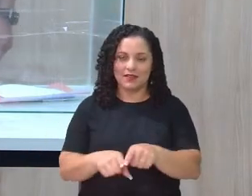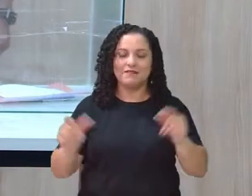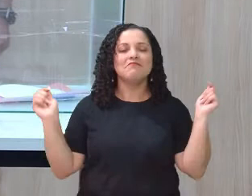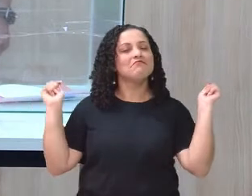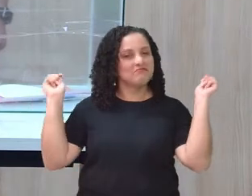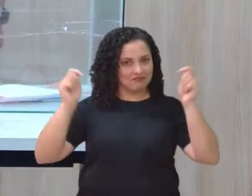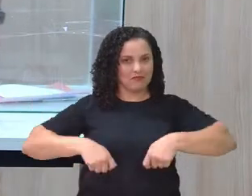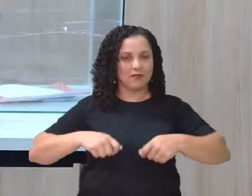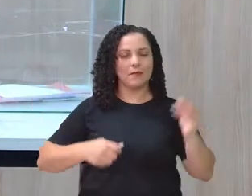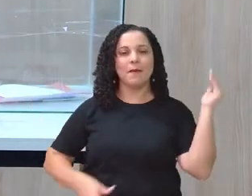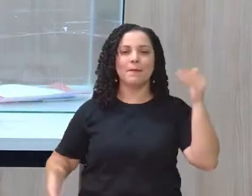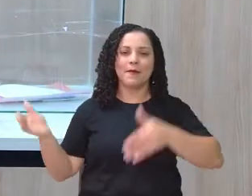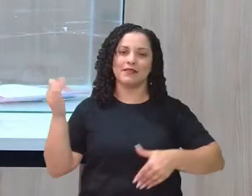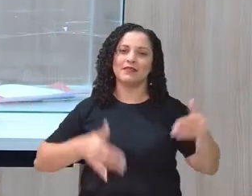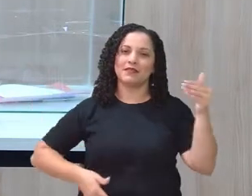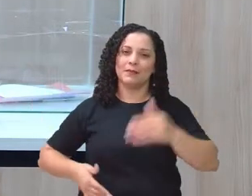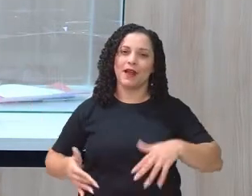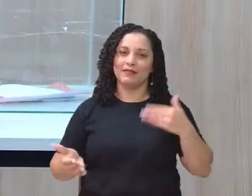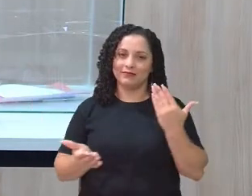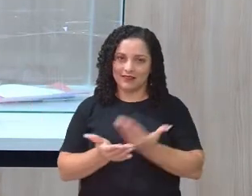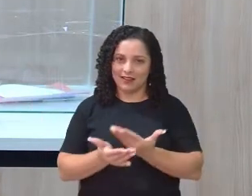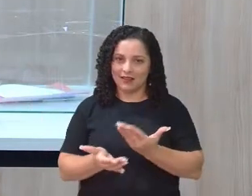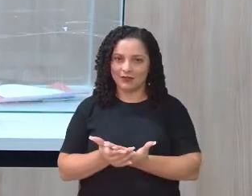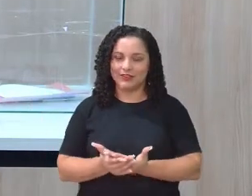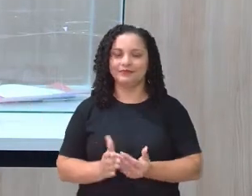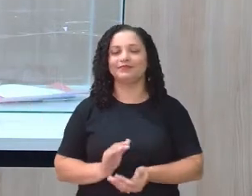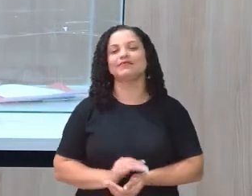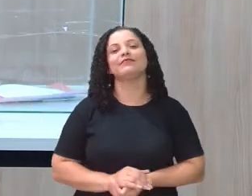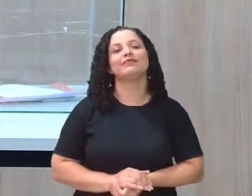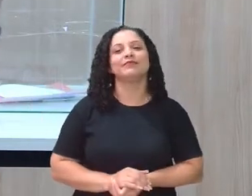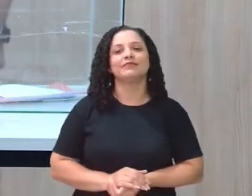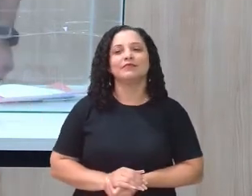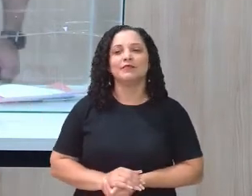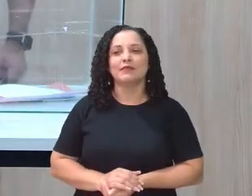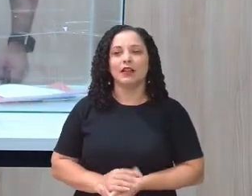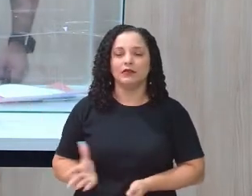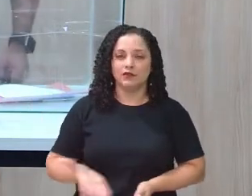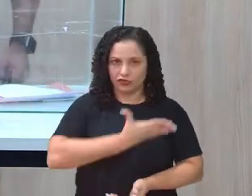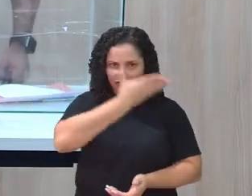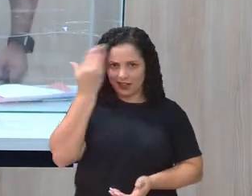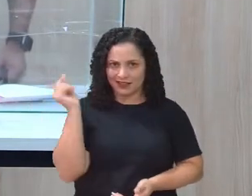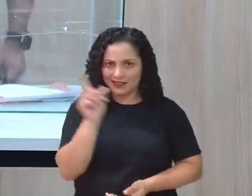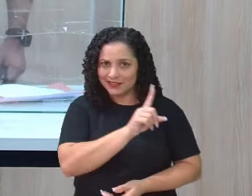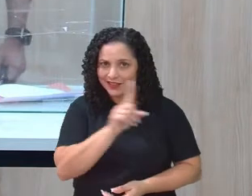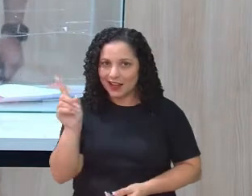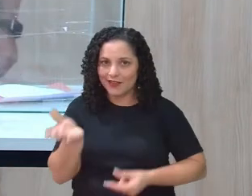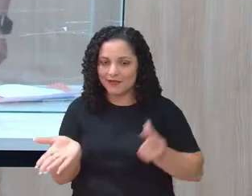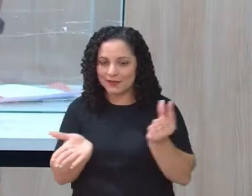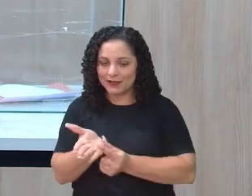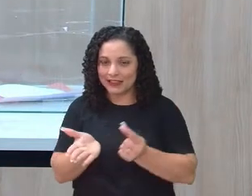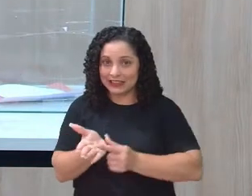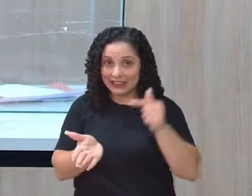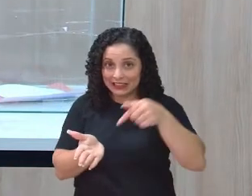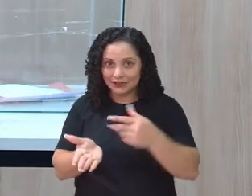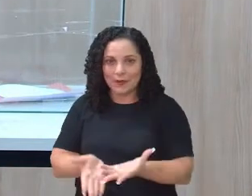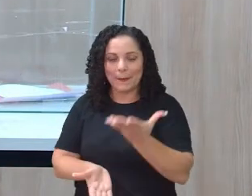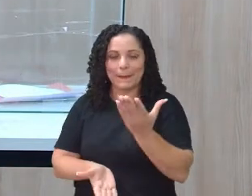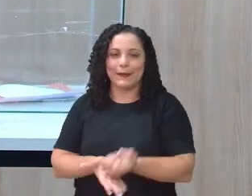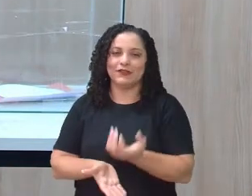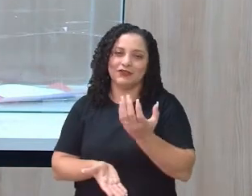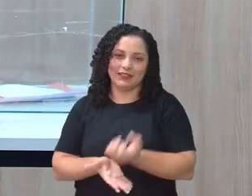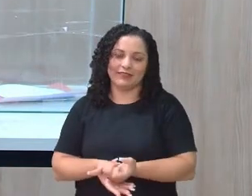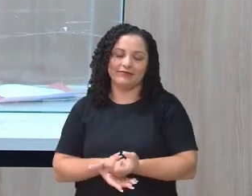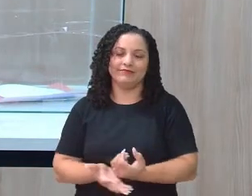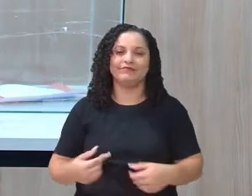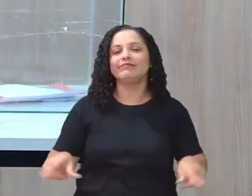para participar aqui da aula com a gente, certo? Então não esquece aí de baixar o aplicativo do Educa Recife. Você pode